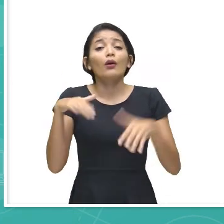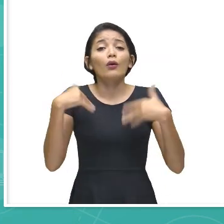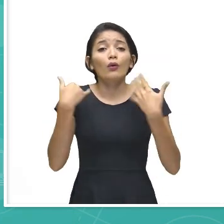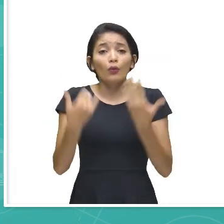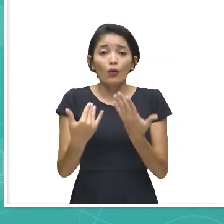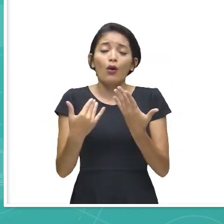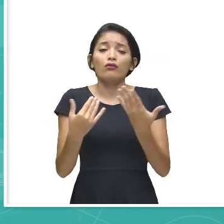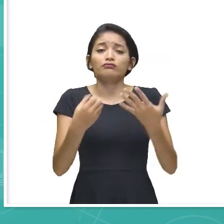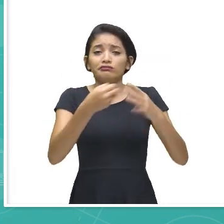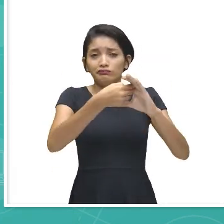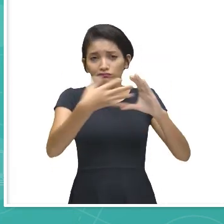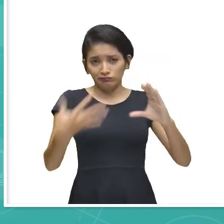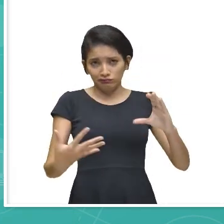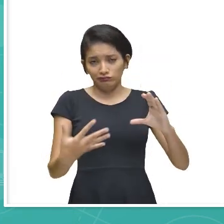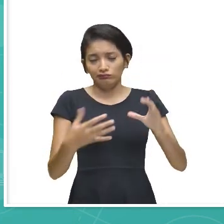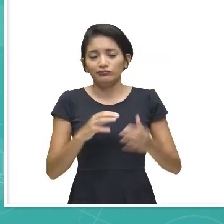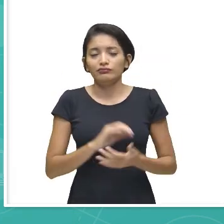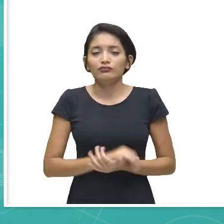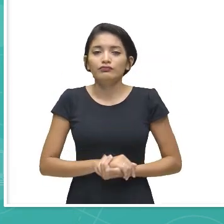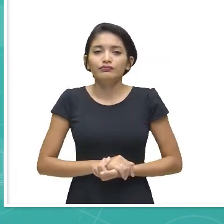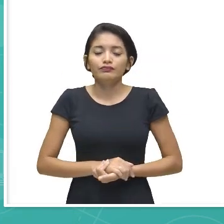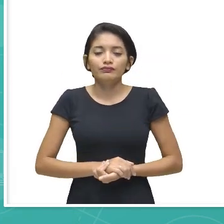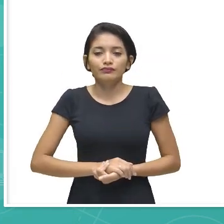nossa classificação, tá?